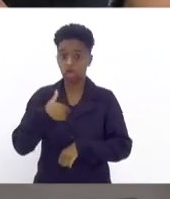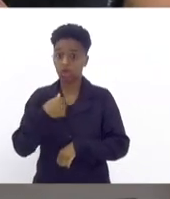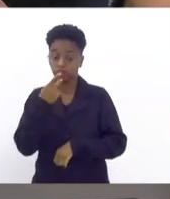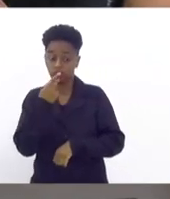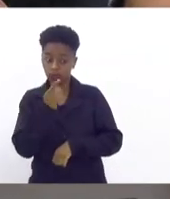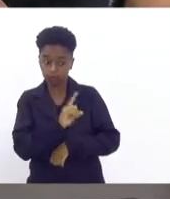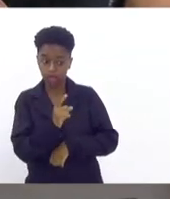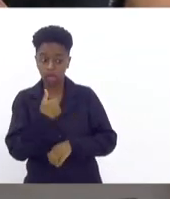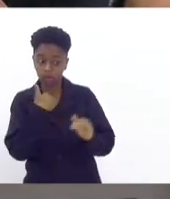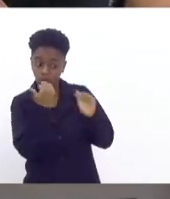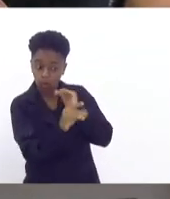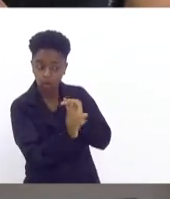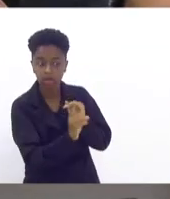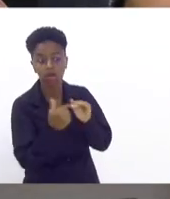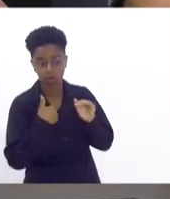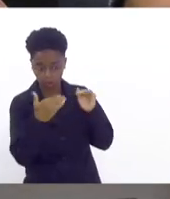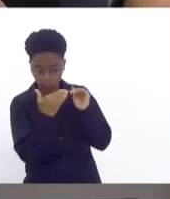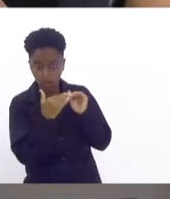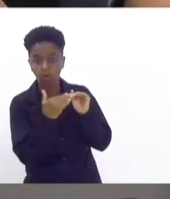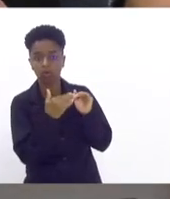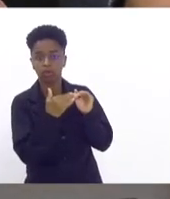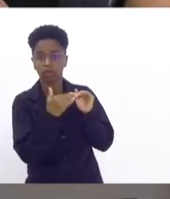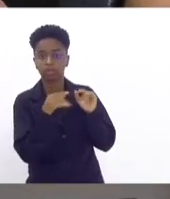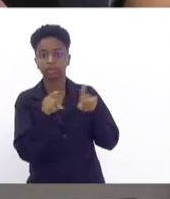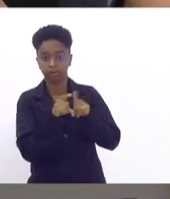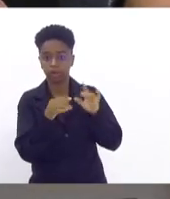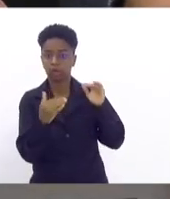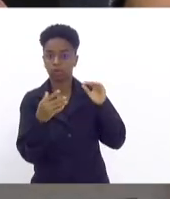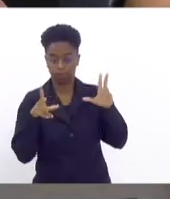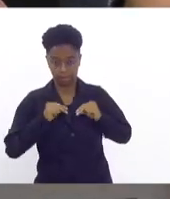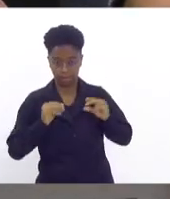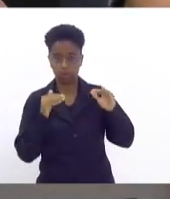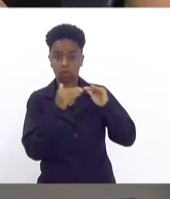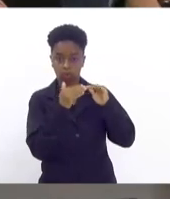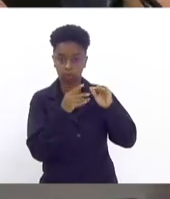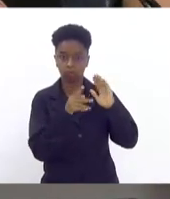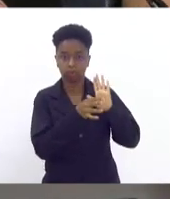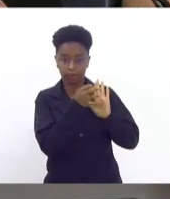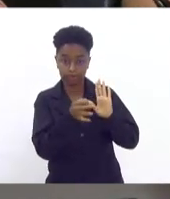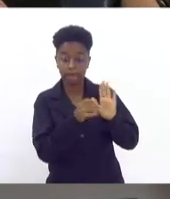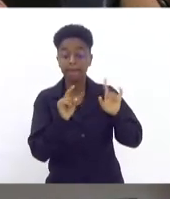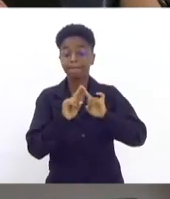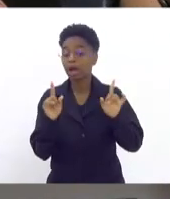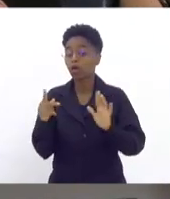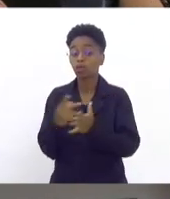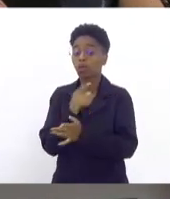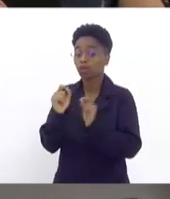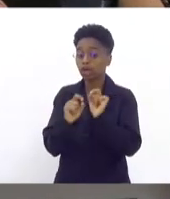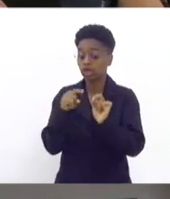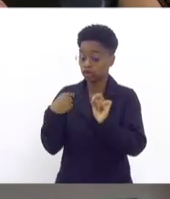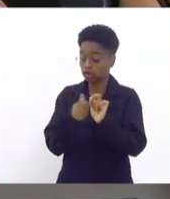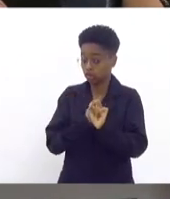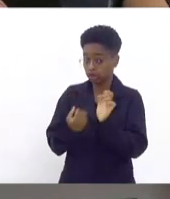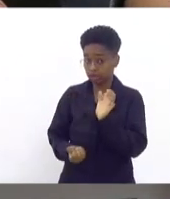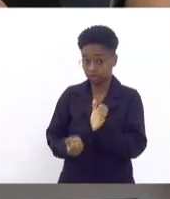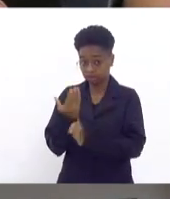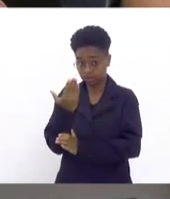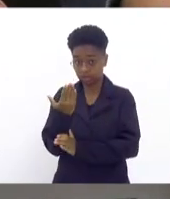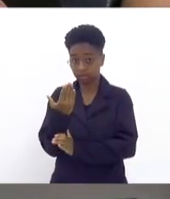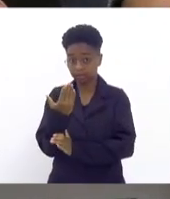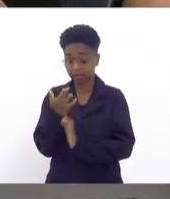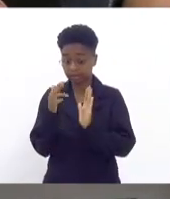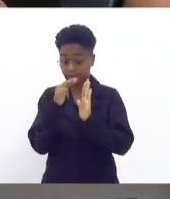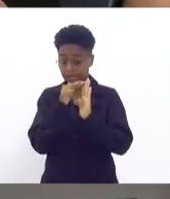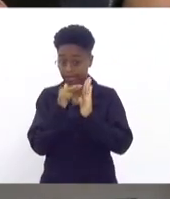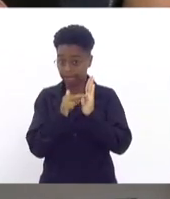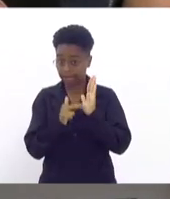e concordo com o parecer. Mas o que eu chamo a atenção? Nós estabelecemos, deputado Amorim, deputado Serginho, um